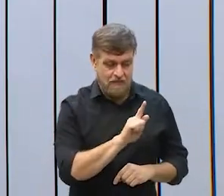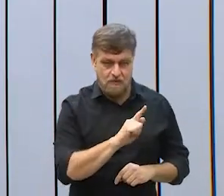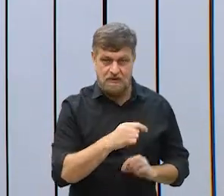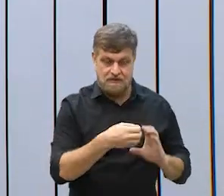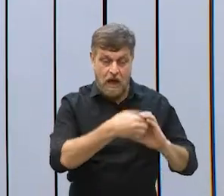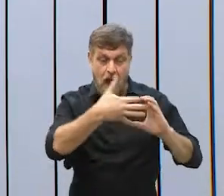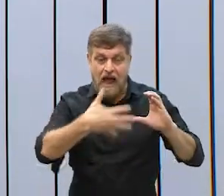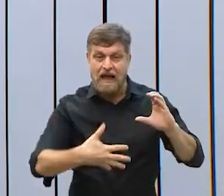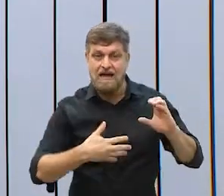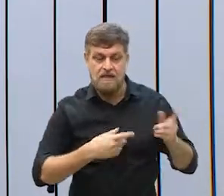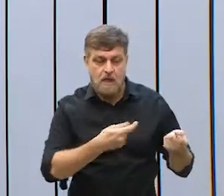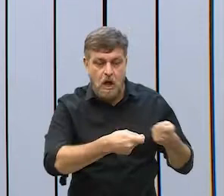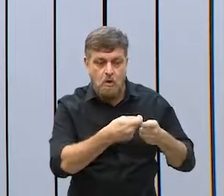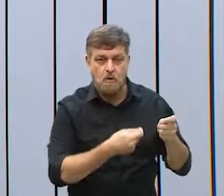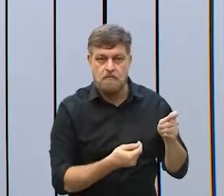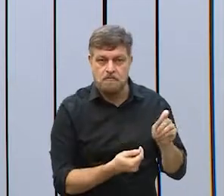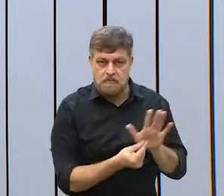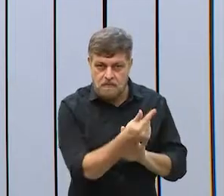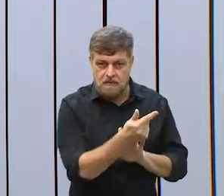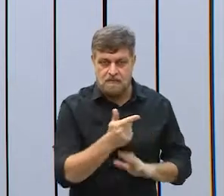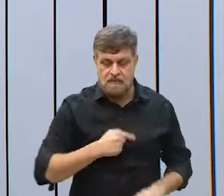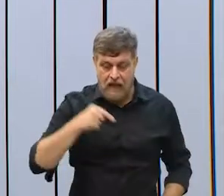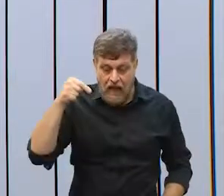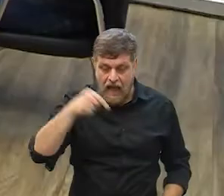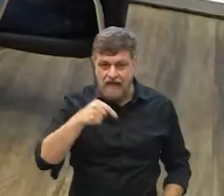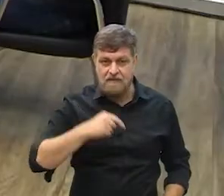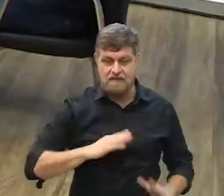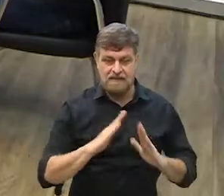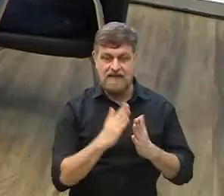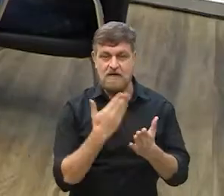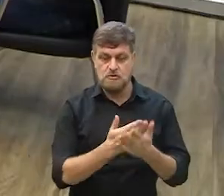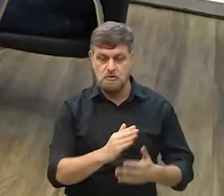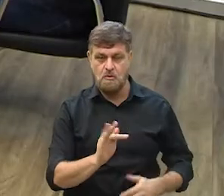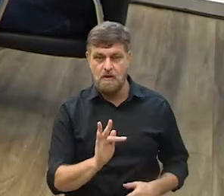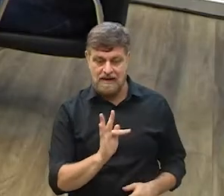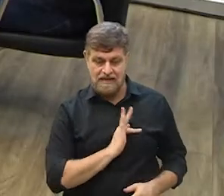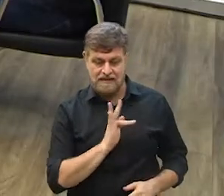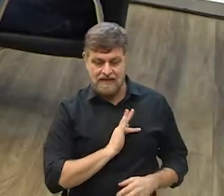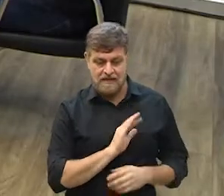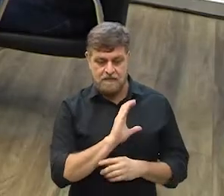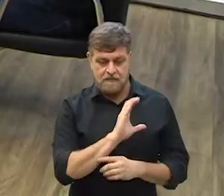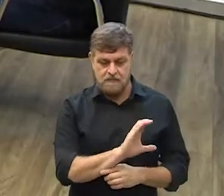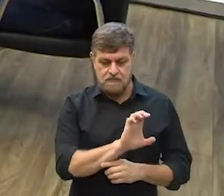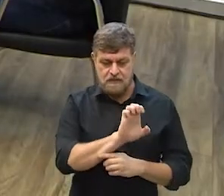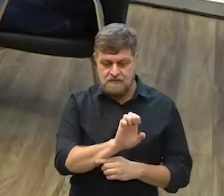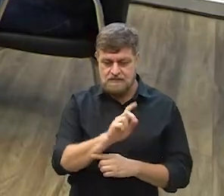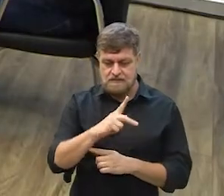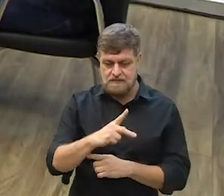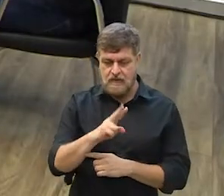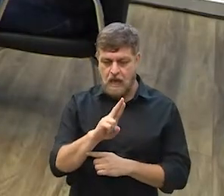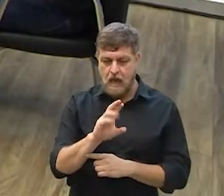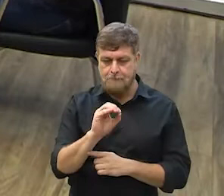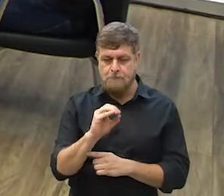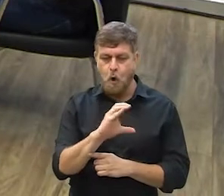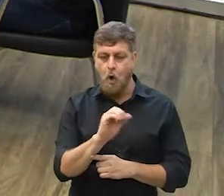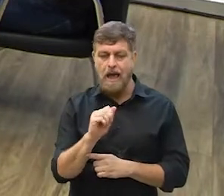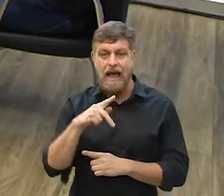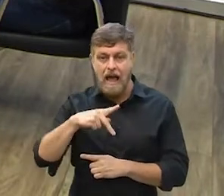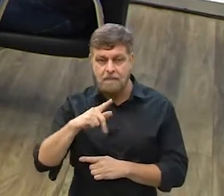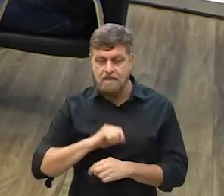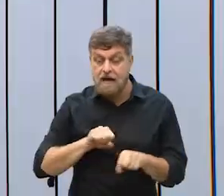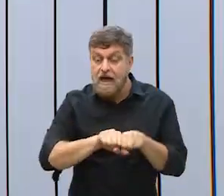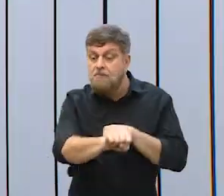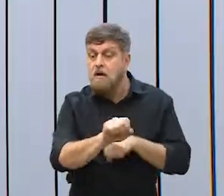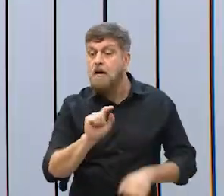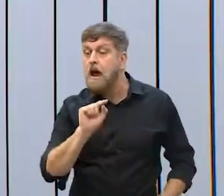comercial. Igual agora, eu falei que vai vir um CEPROCAMP, mas o CEPROCAMP vai formar profissionais para quem? Para qual?